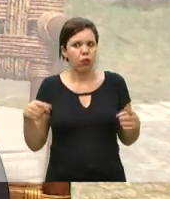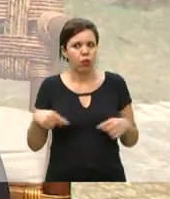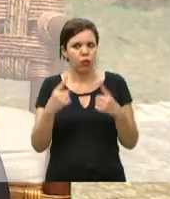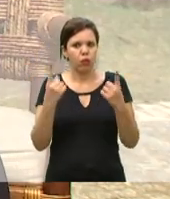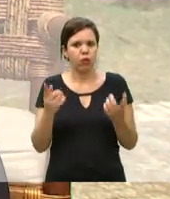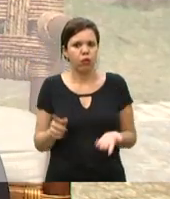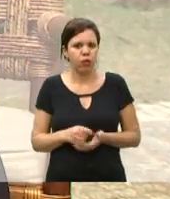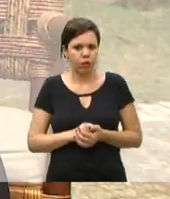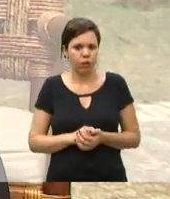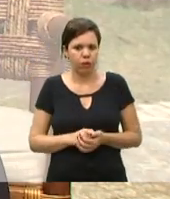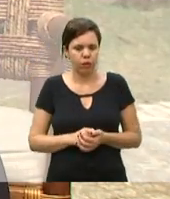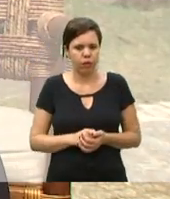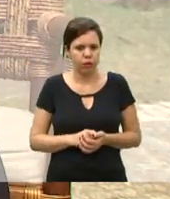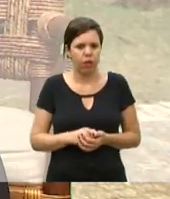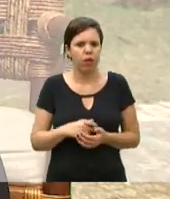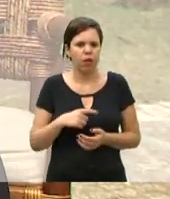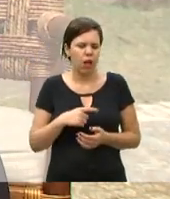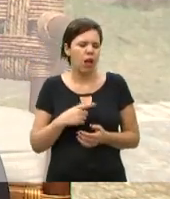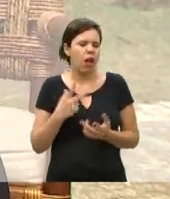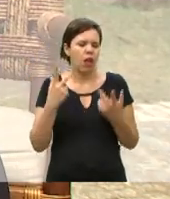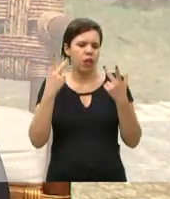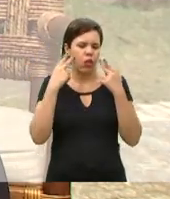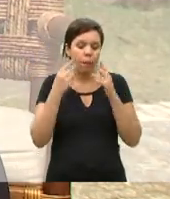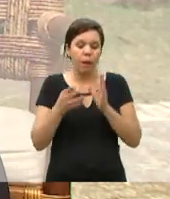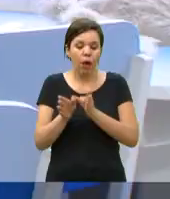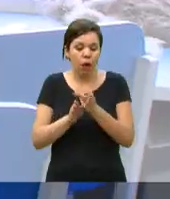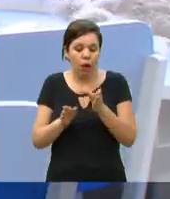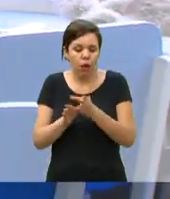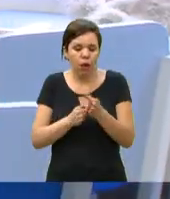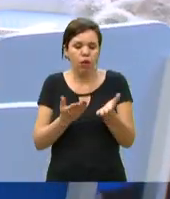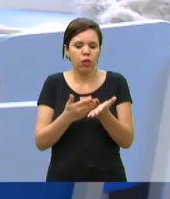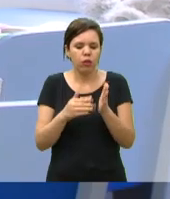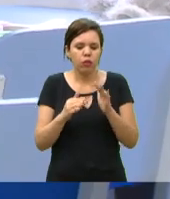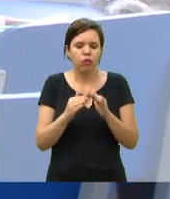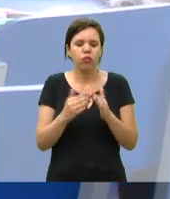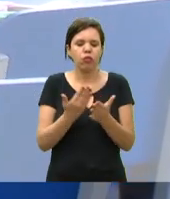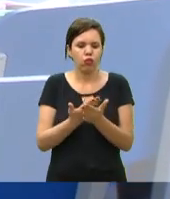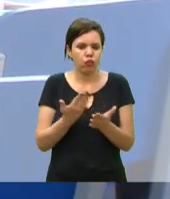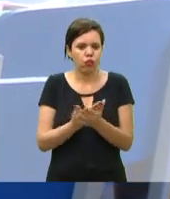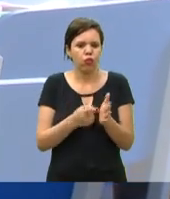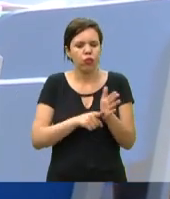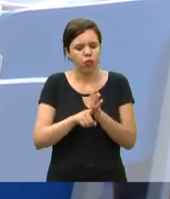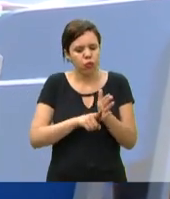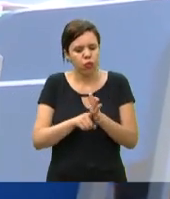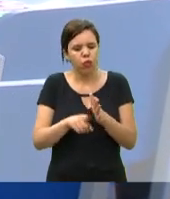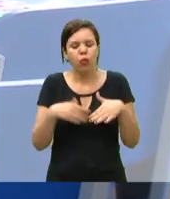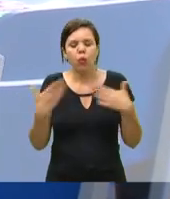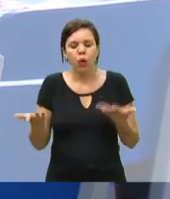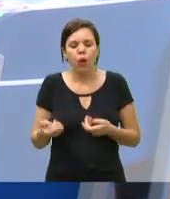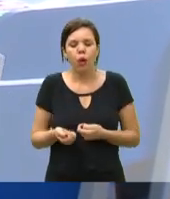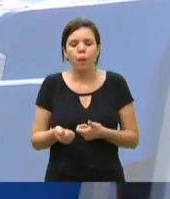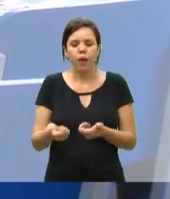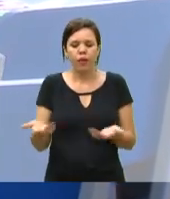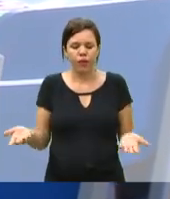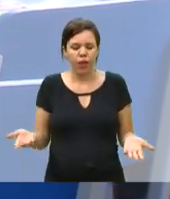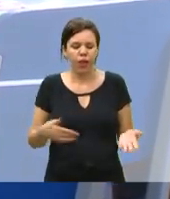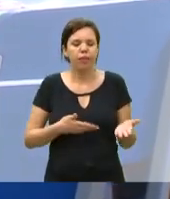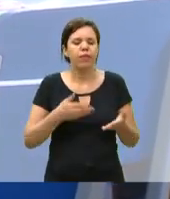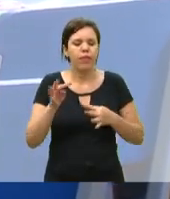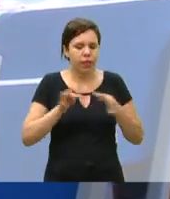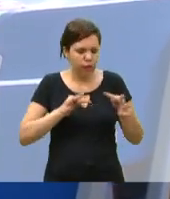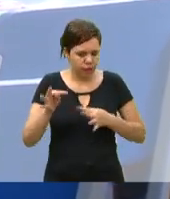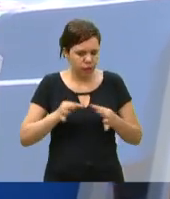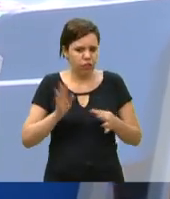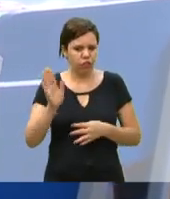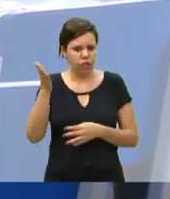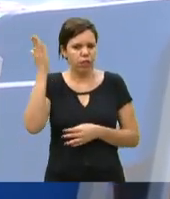é o que tem que nortear os estudos, não é? Quais são as ofertas? Porque de tratamento a